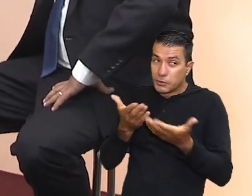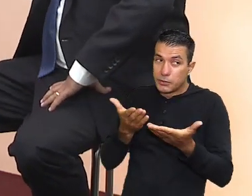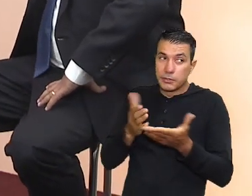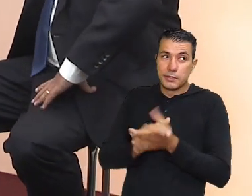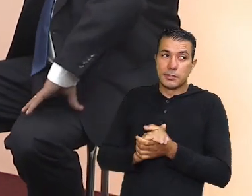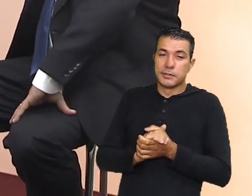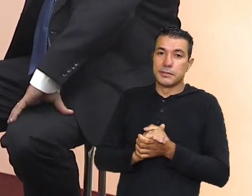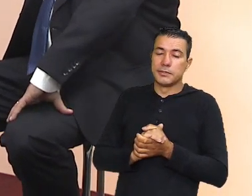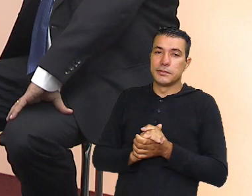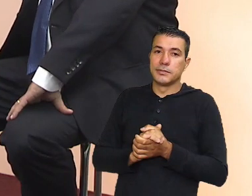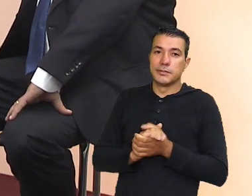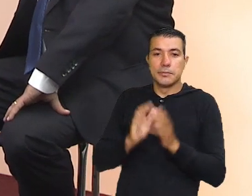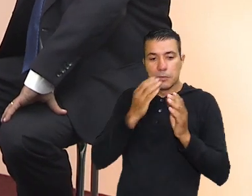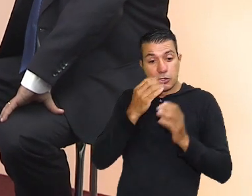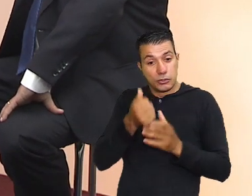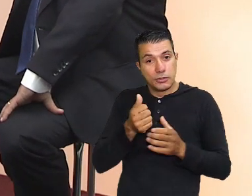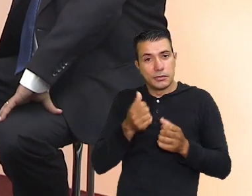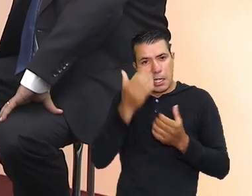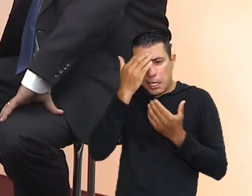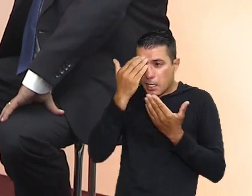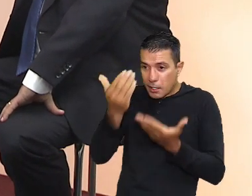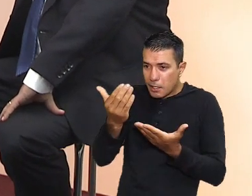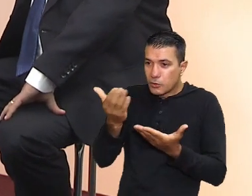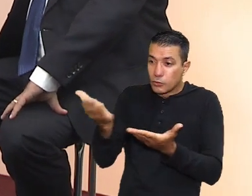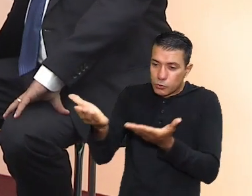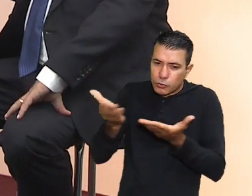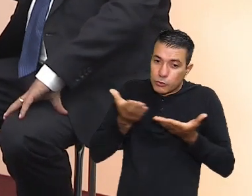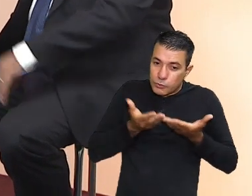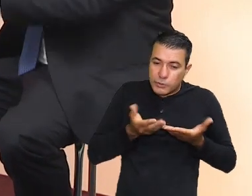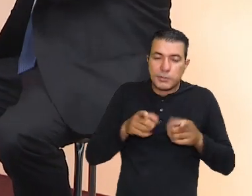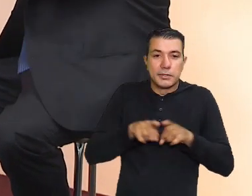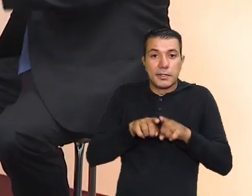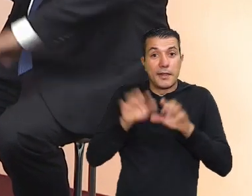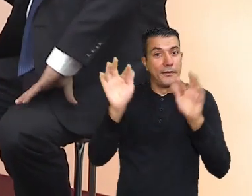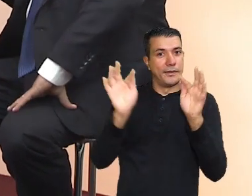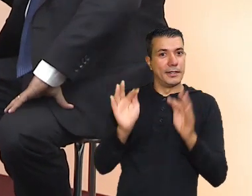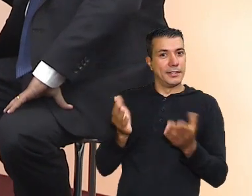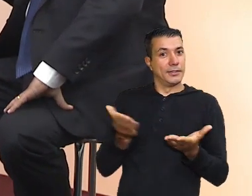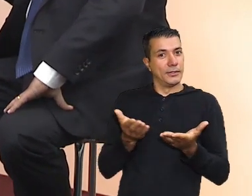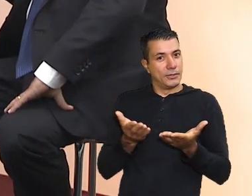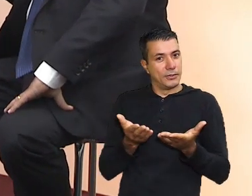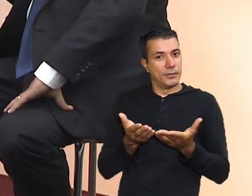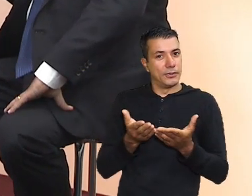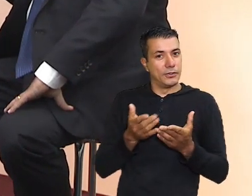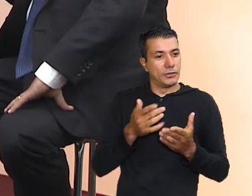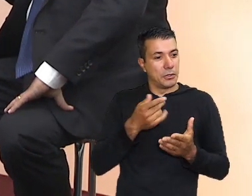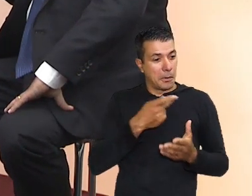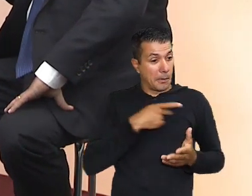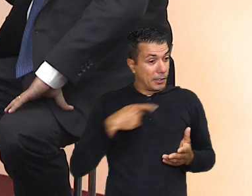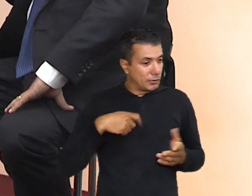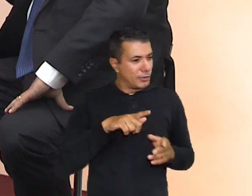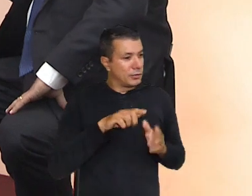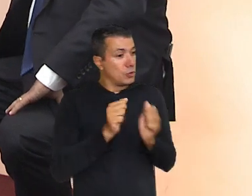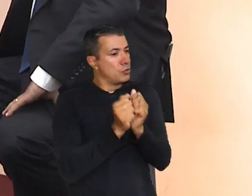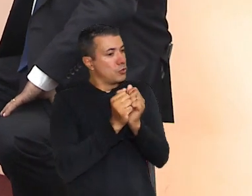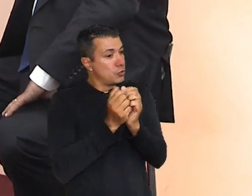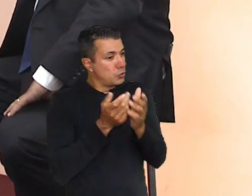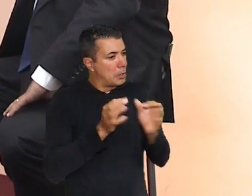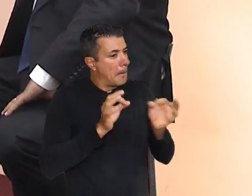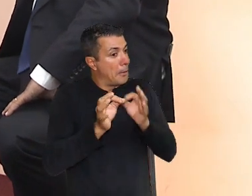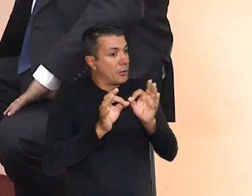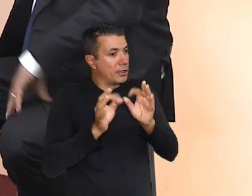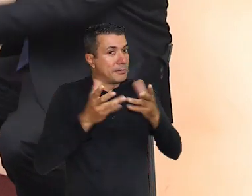Boa noite a todos. Boa noite, pastor Leonardo. Boa noite. Agradeço muito o convite, né? Fiquei feliz de estar aqui com o pastor Francisco, que nós trabalhamos juntos num